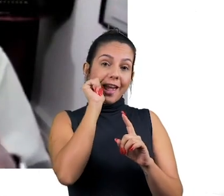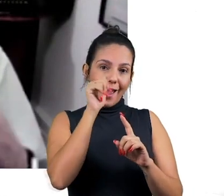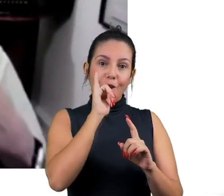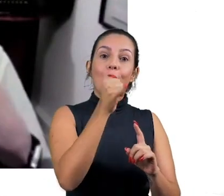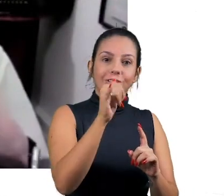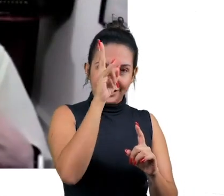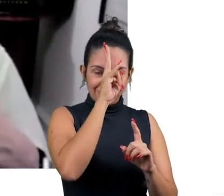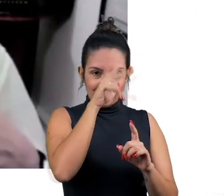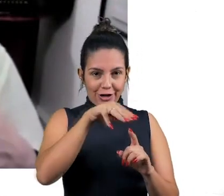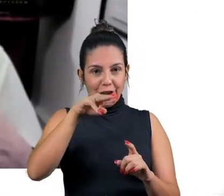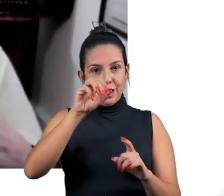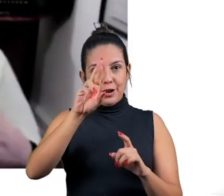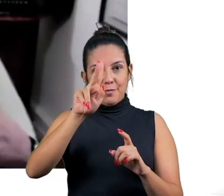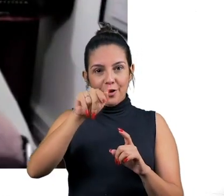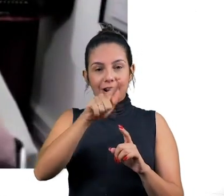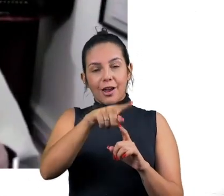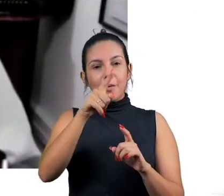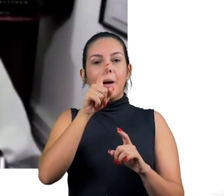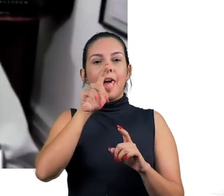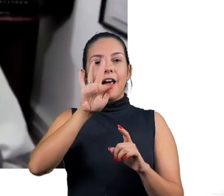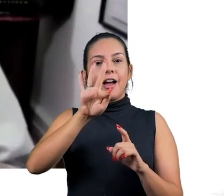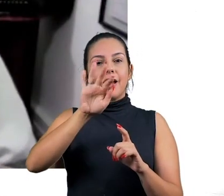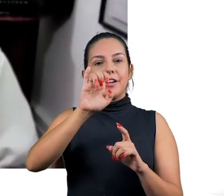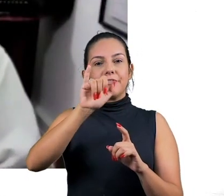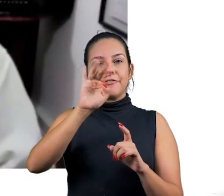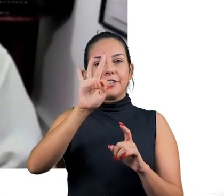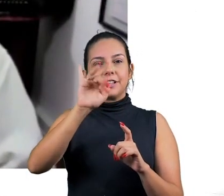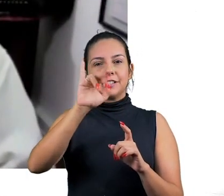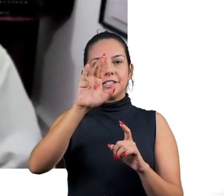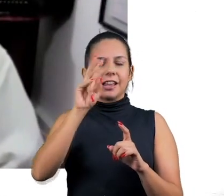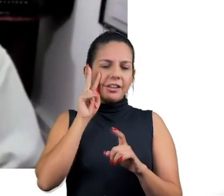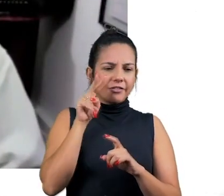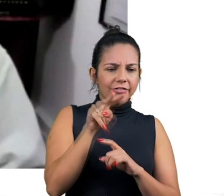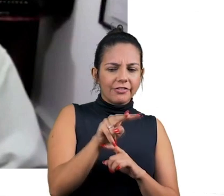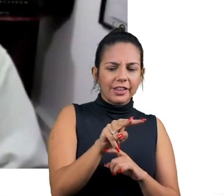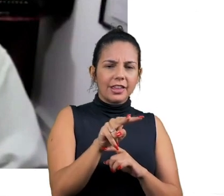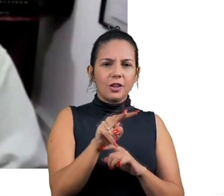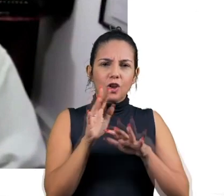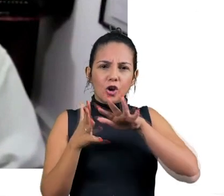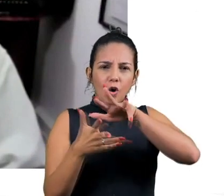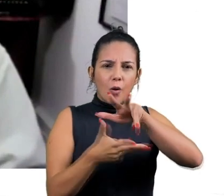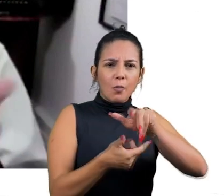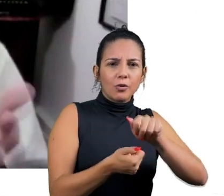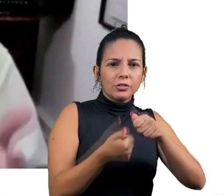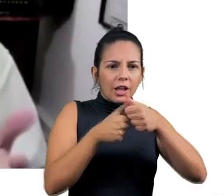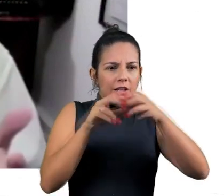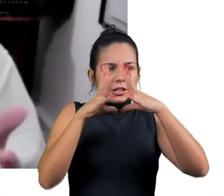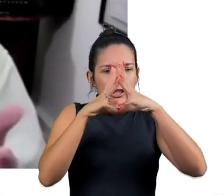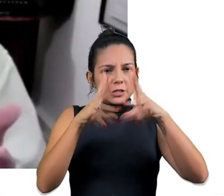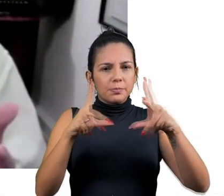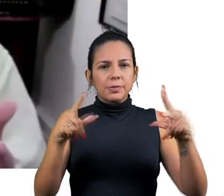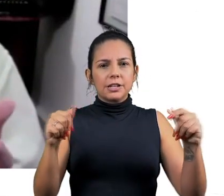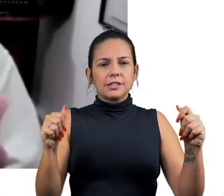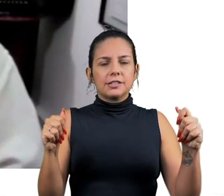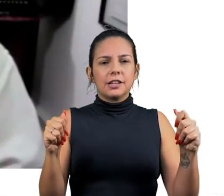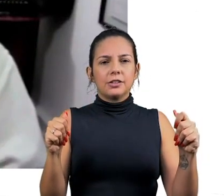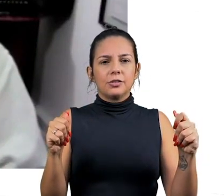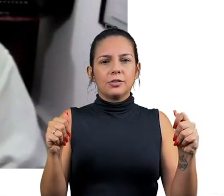a Morgana é uma feiticeira que olha e ela vê que o mundo dela está desaparecendo nas